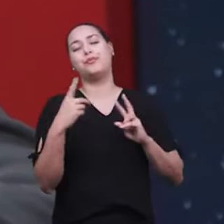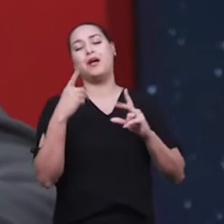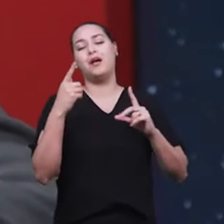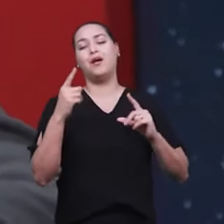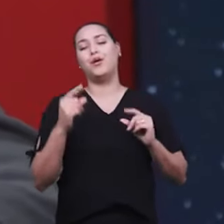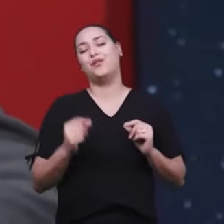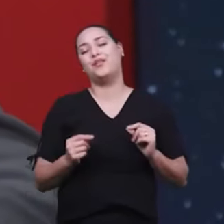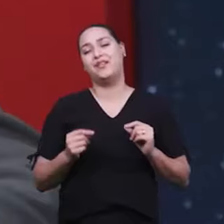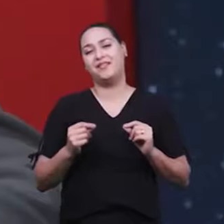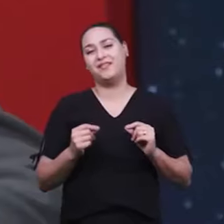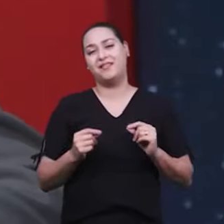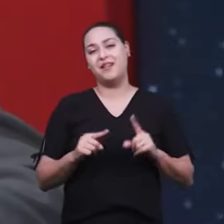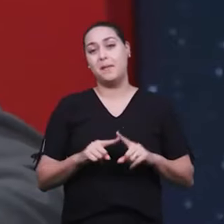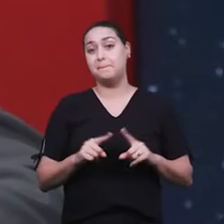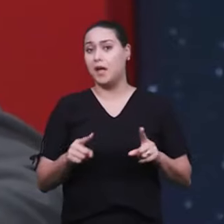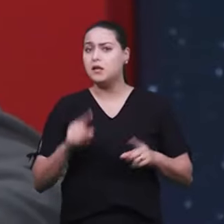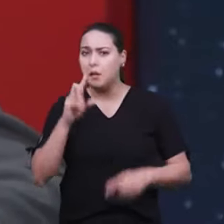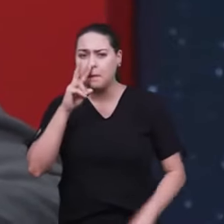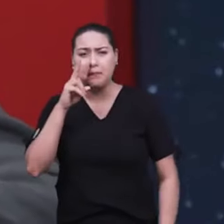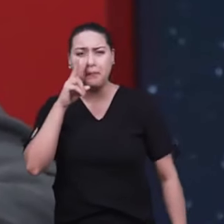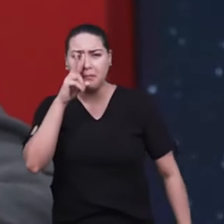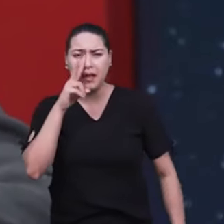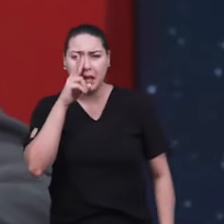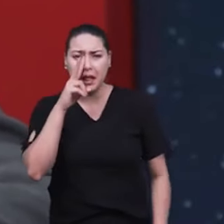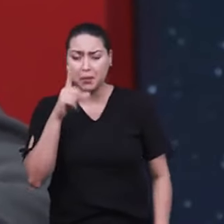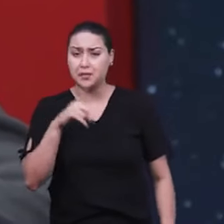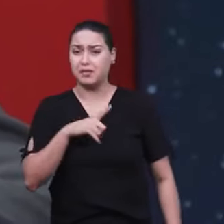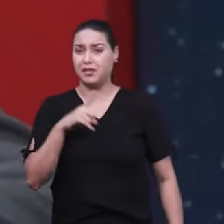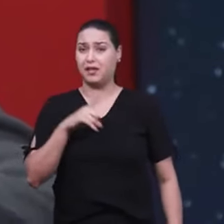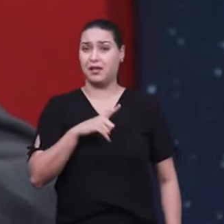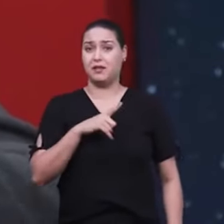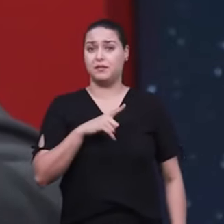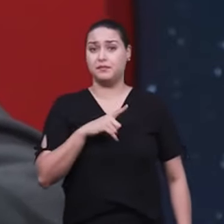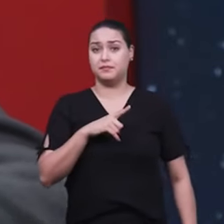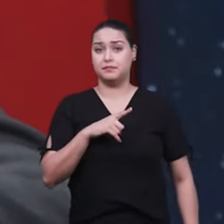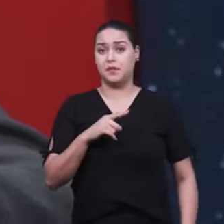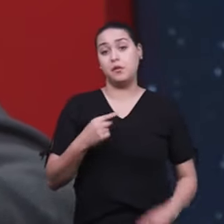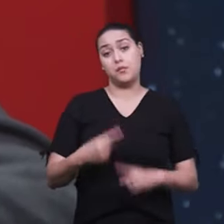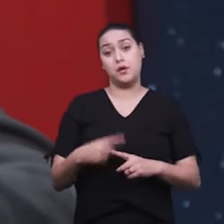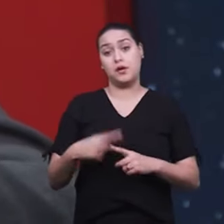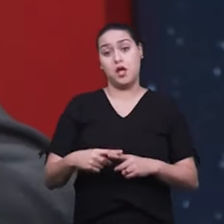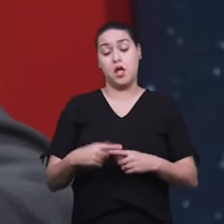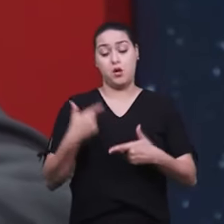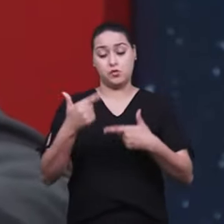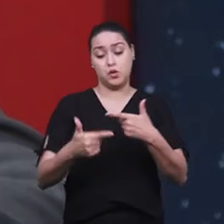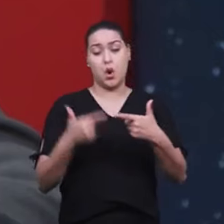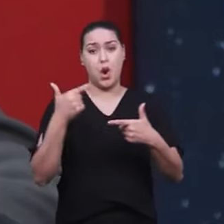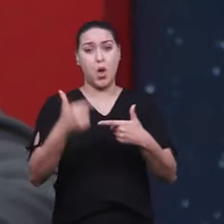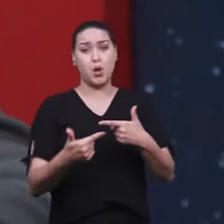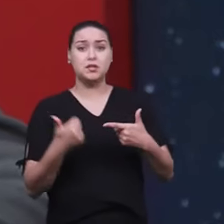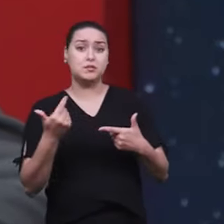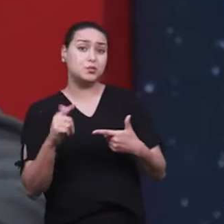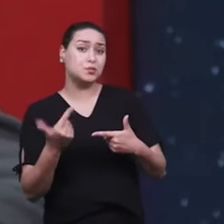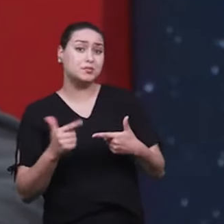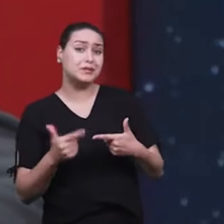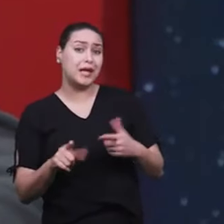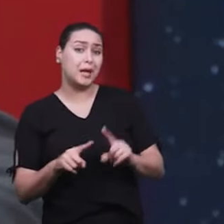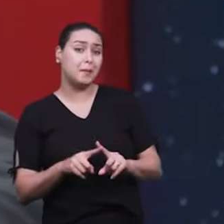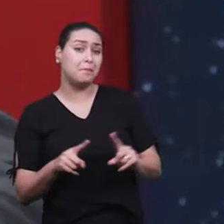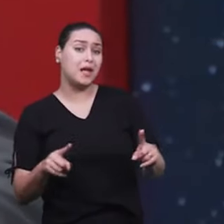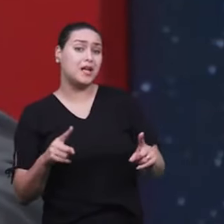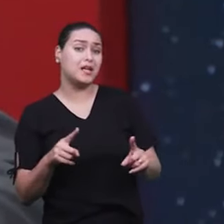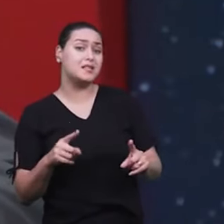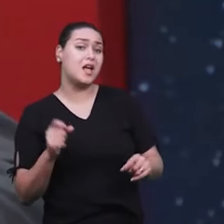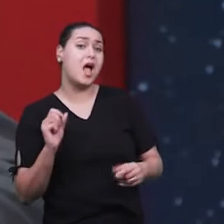lado, ele não tem o calor, as lutas representadas aí pelas lutas não acontecem, por outro lado,